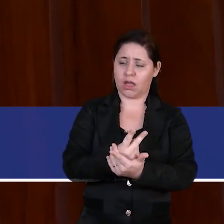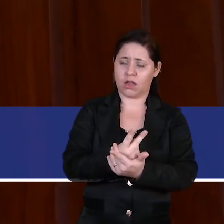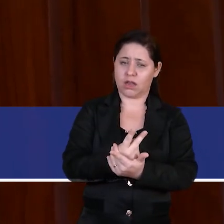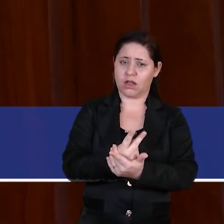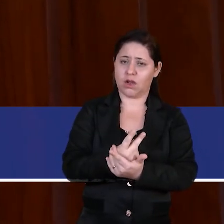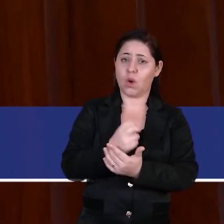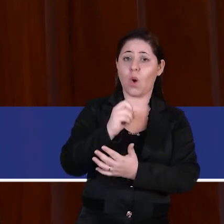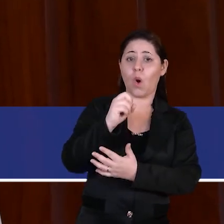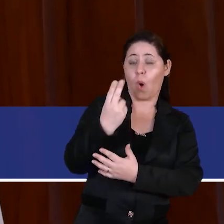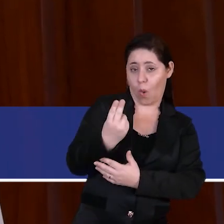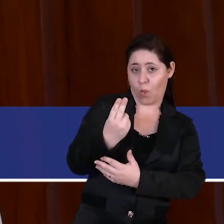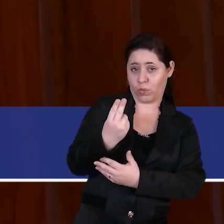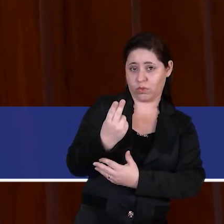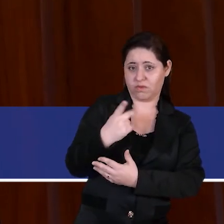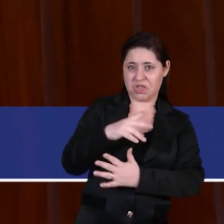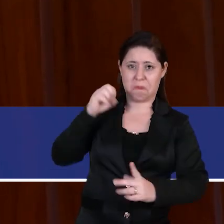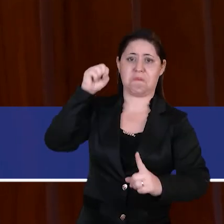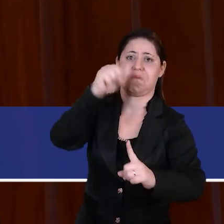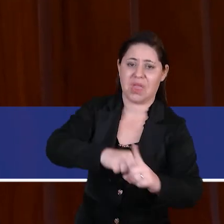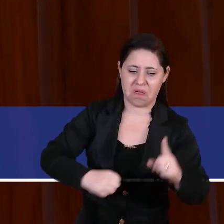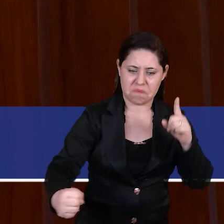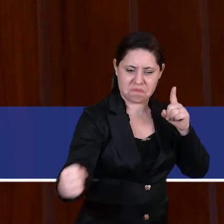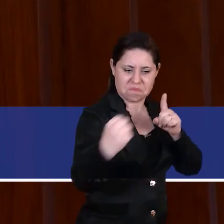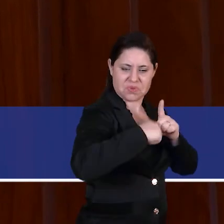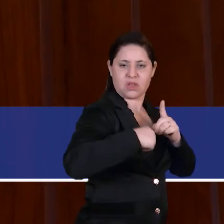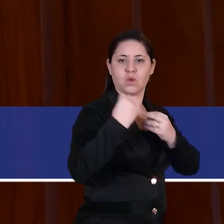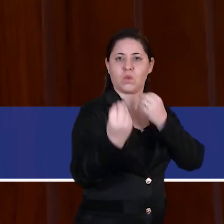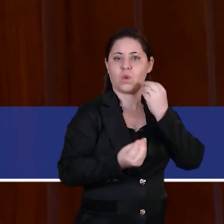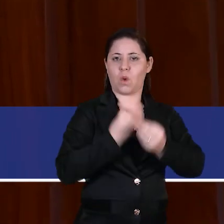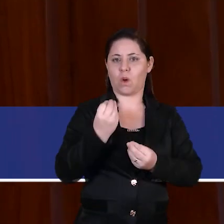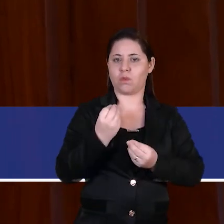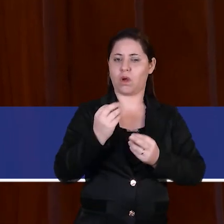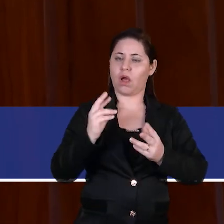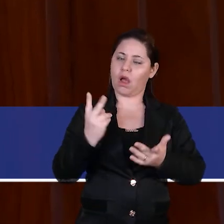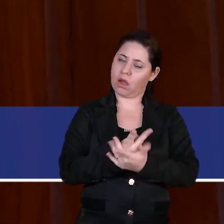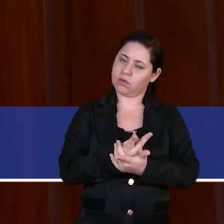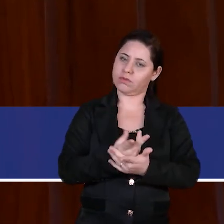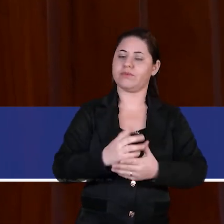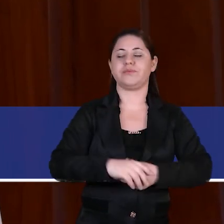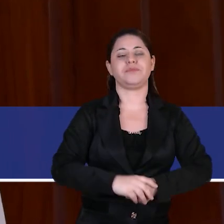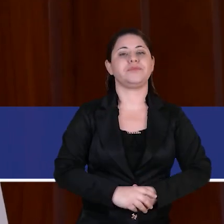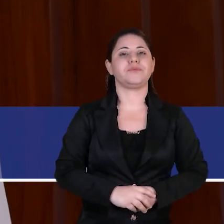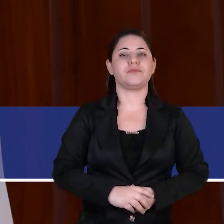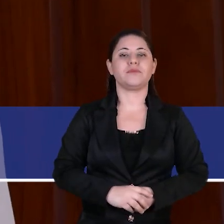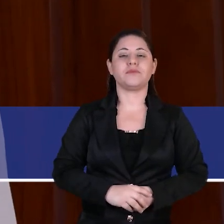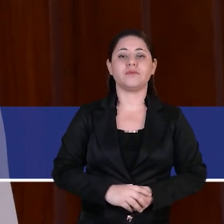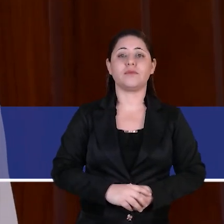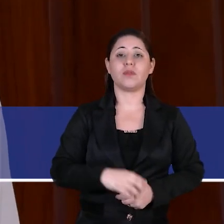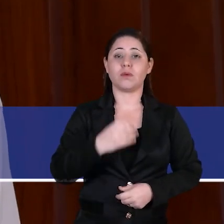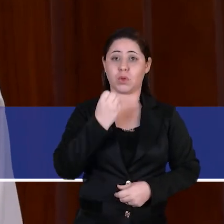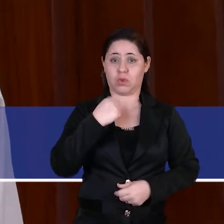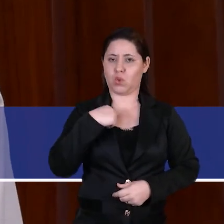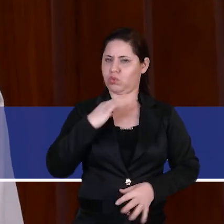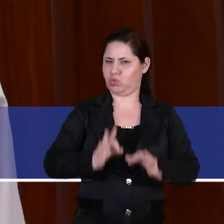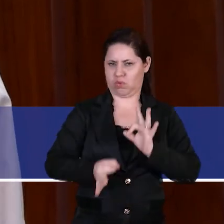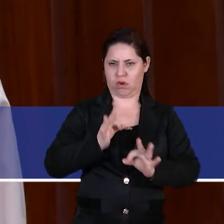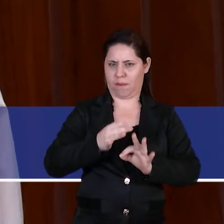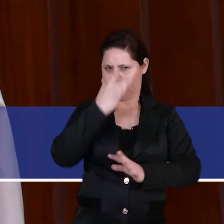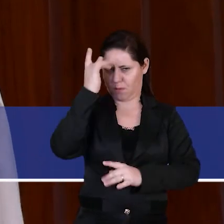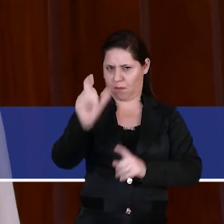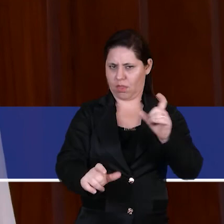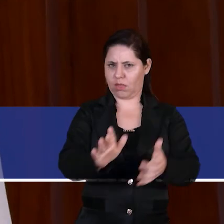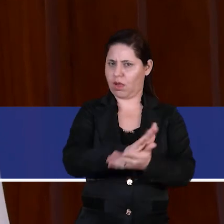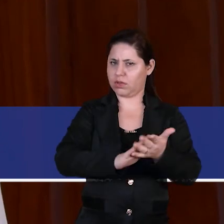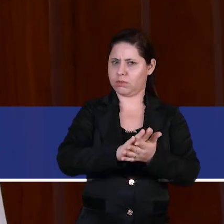de maneira correta, ou você parte para a violência de maneira incorreta? Bom, eu não estou aqui para